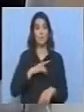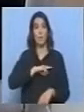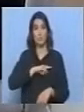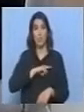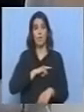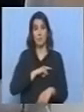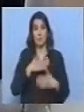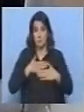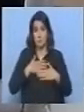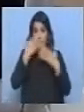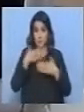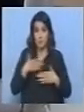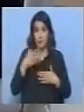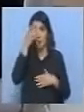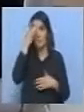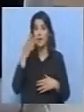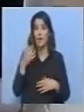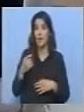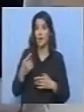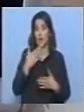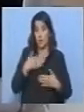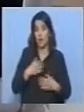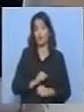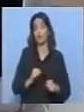aquilo que mais me choca em tudo aquilo que foi dito é,